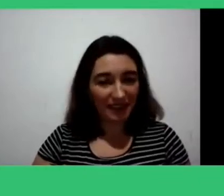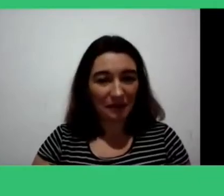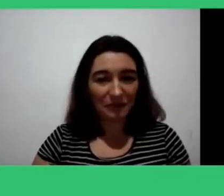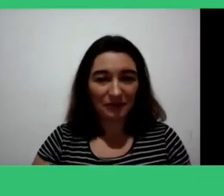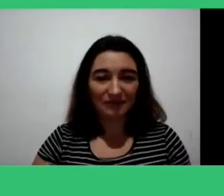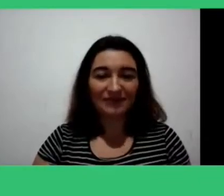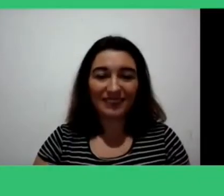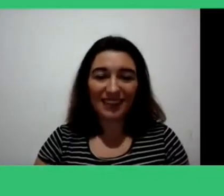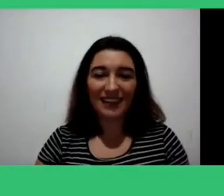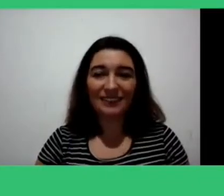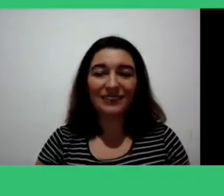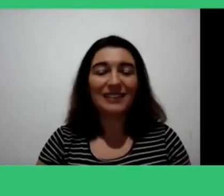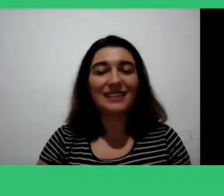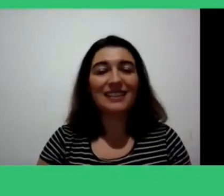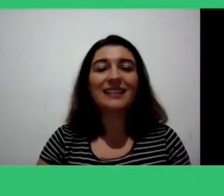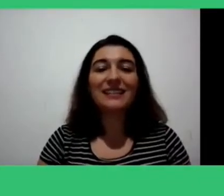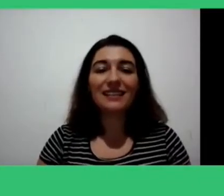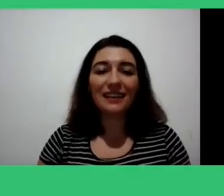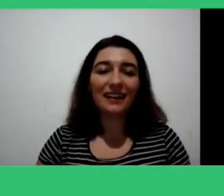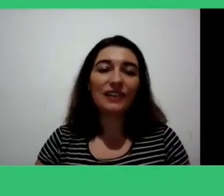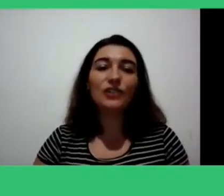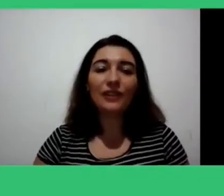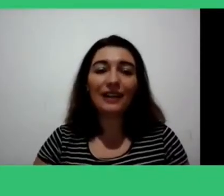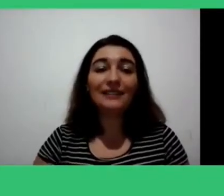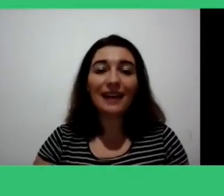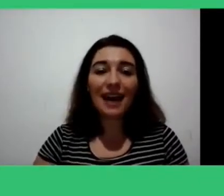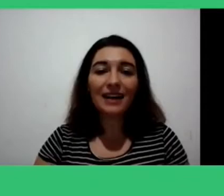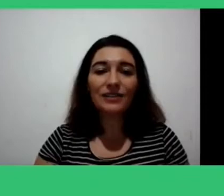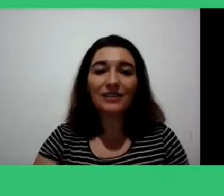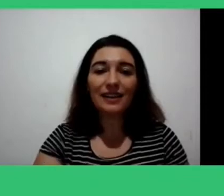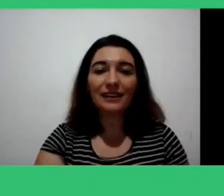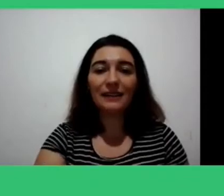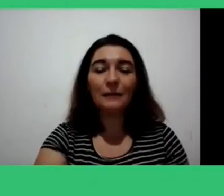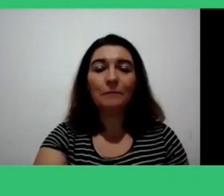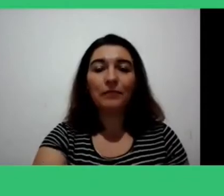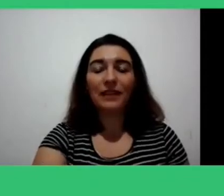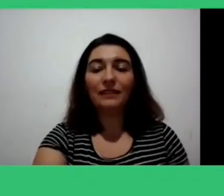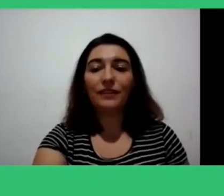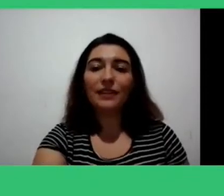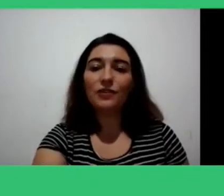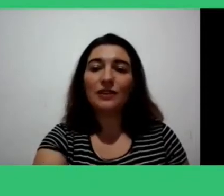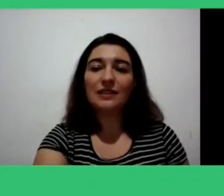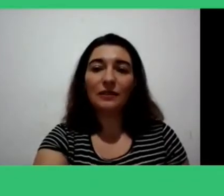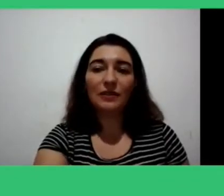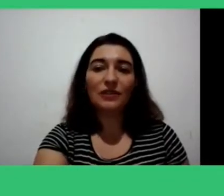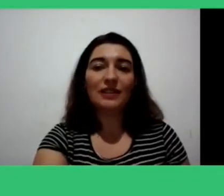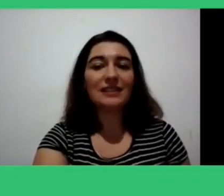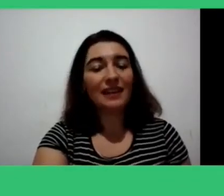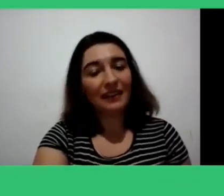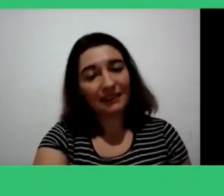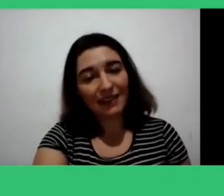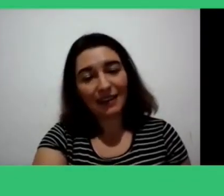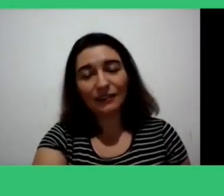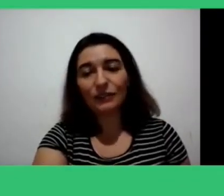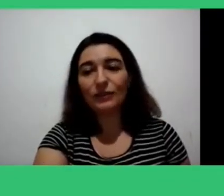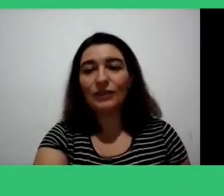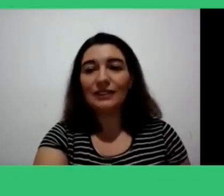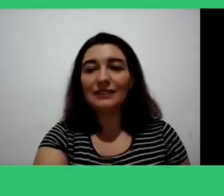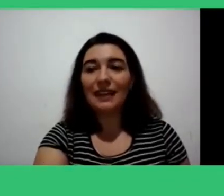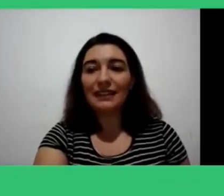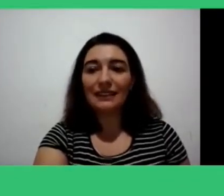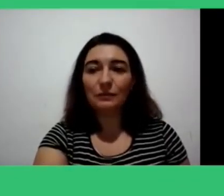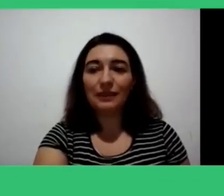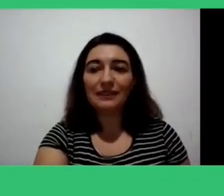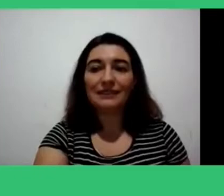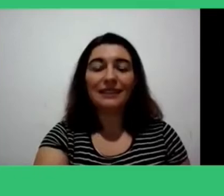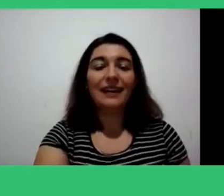por exemplo, certo? Existem regionalidades aí e variações linguísticas dentro